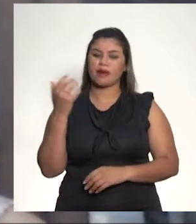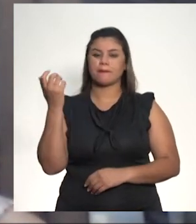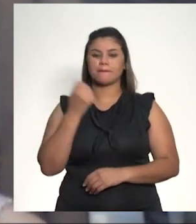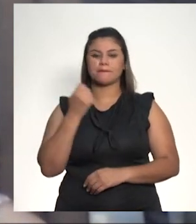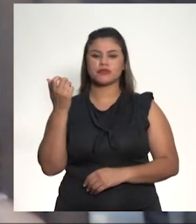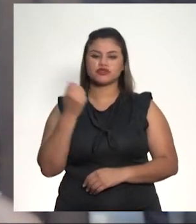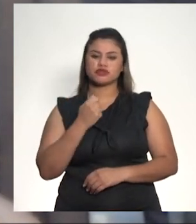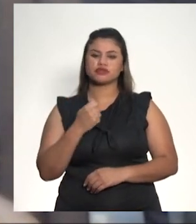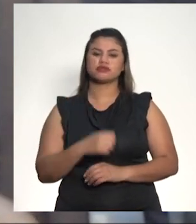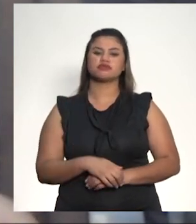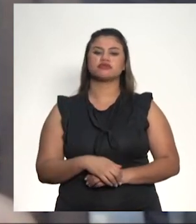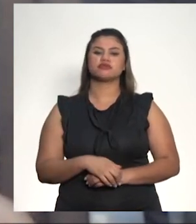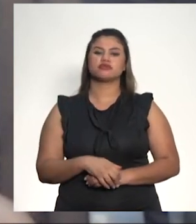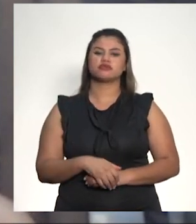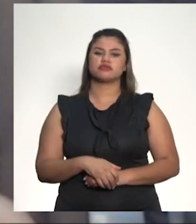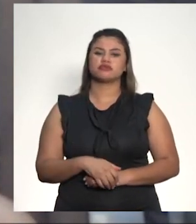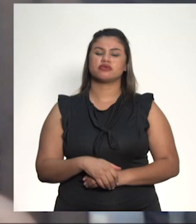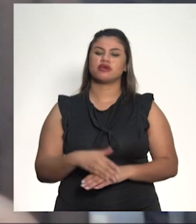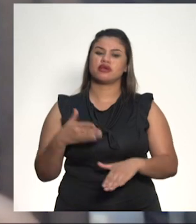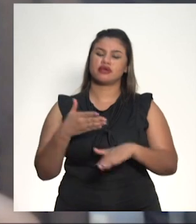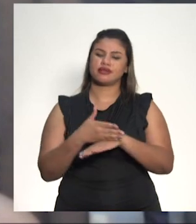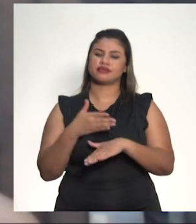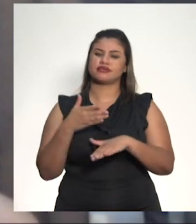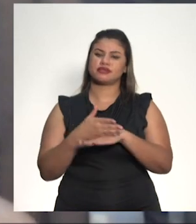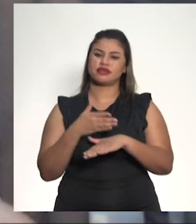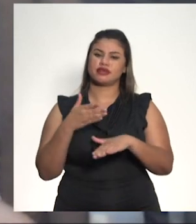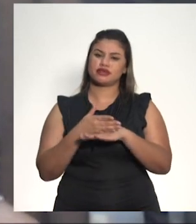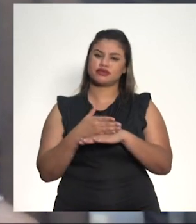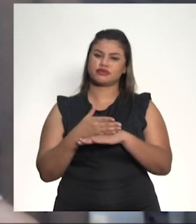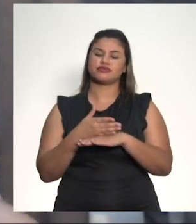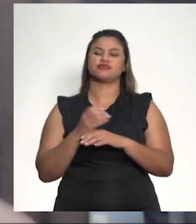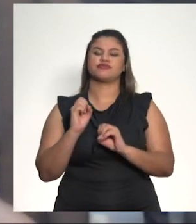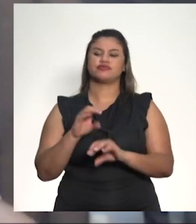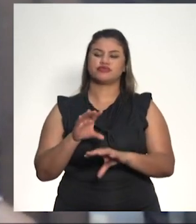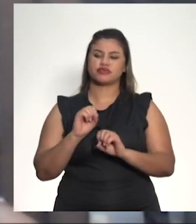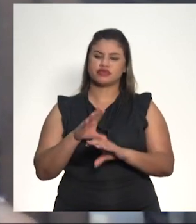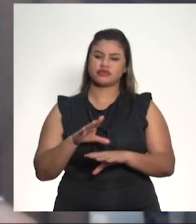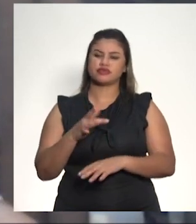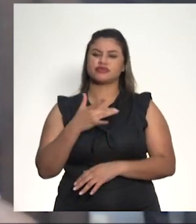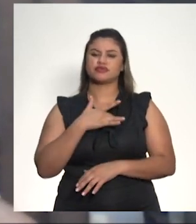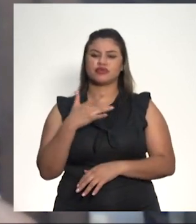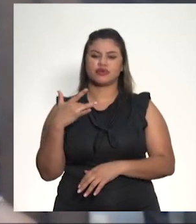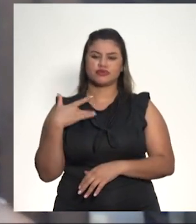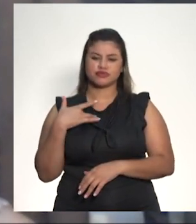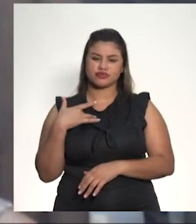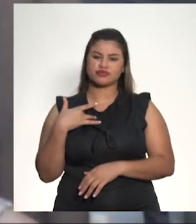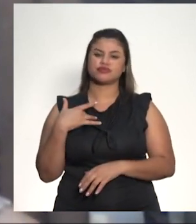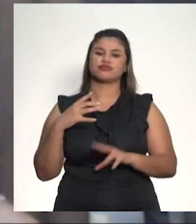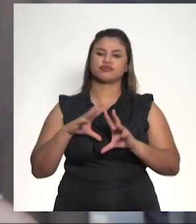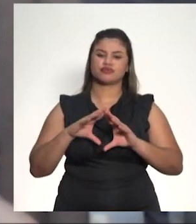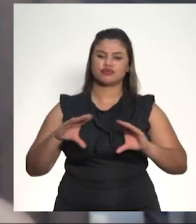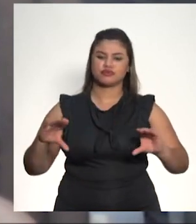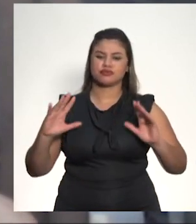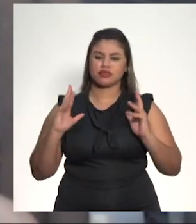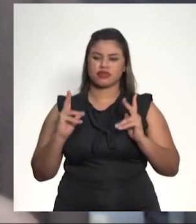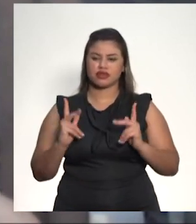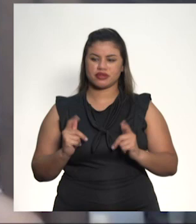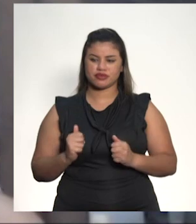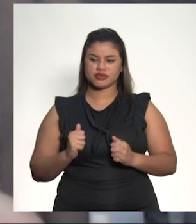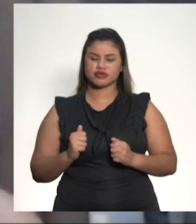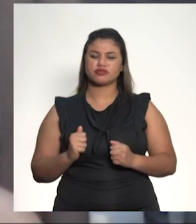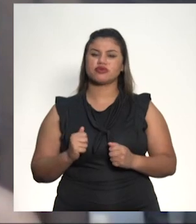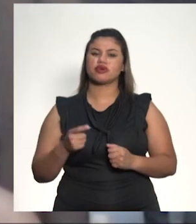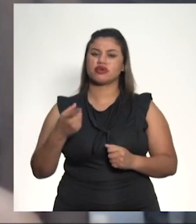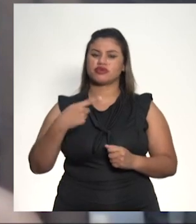aposentadoria, né, as condições de acesso à educação, à saúde, ao saneamento, porque quando nós